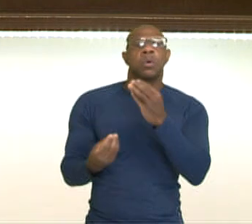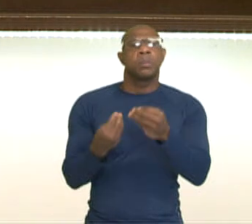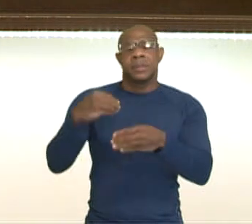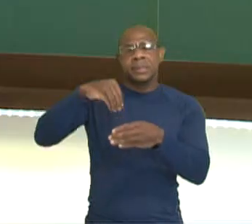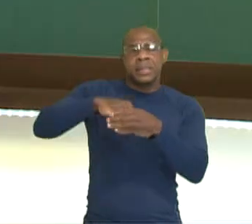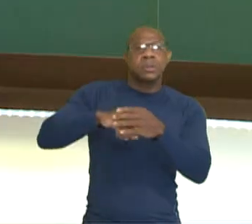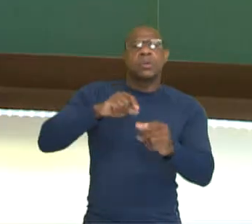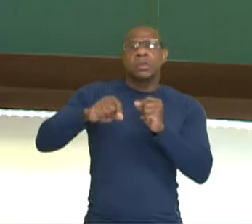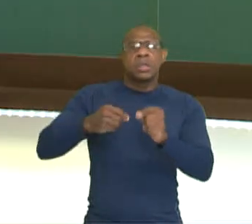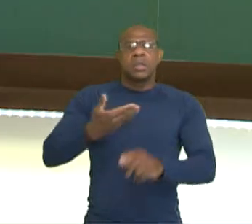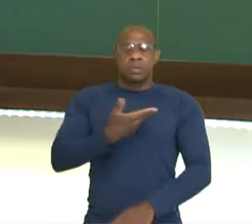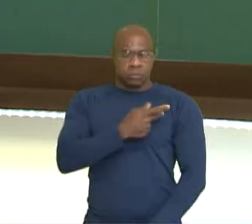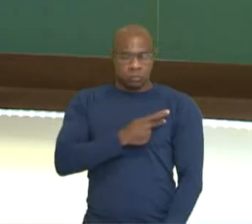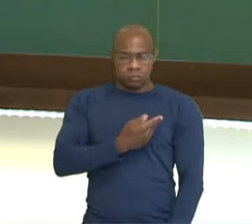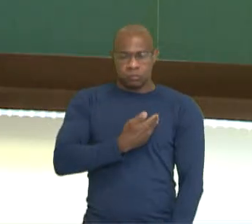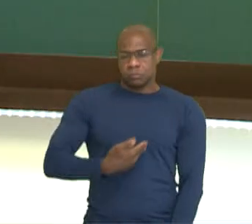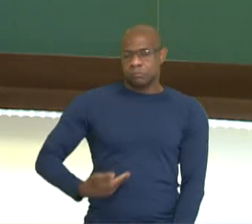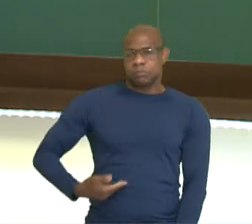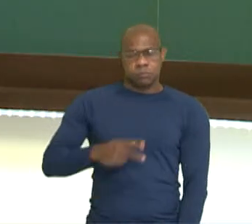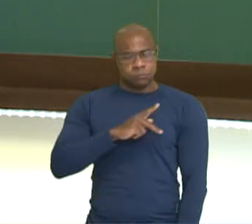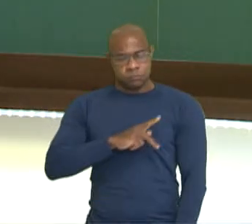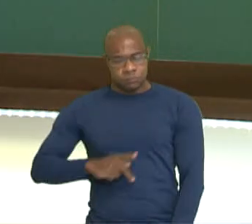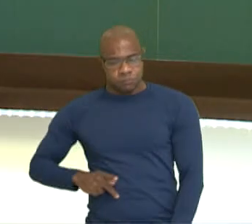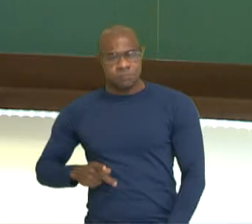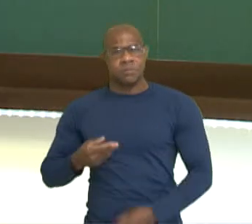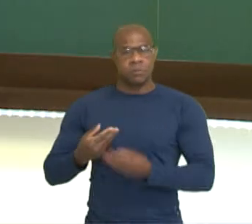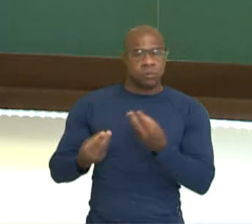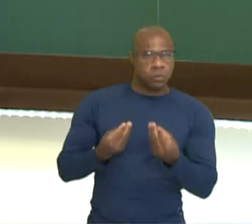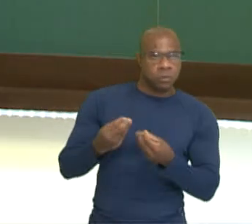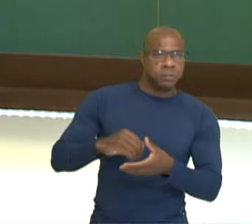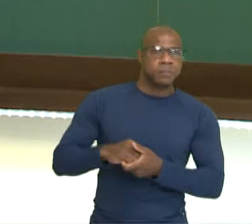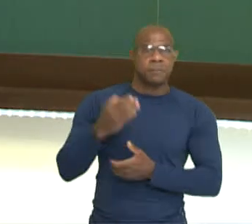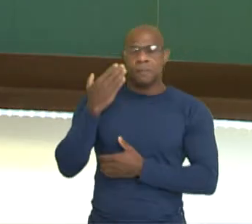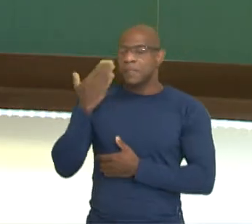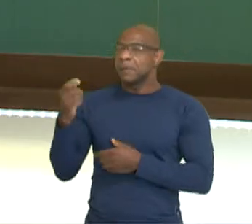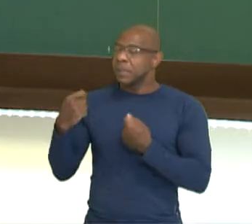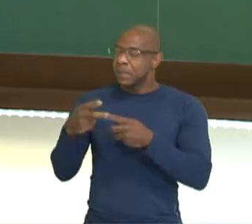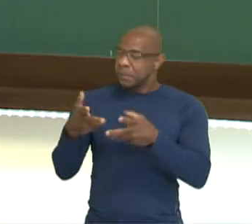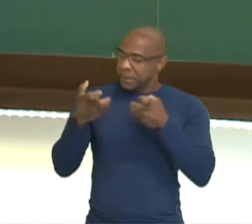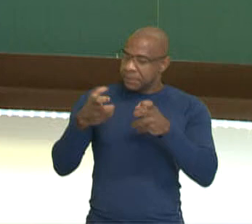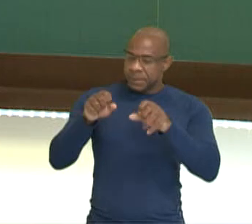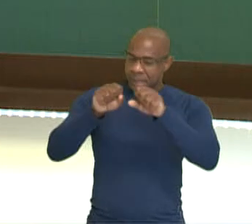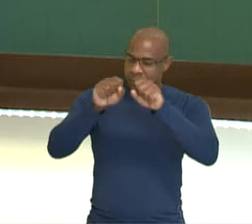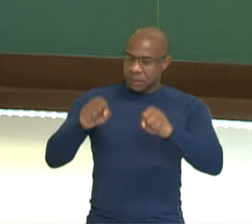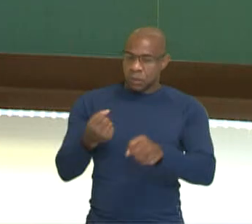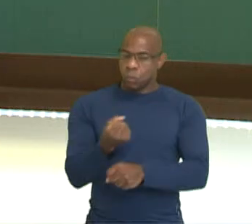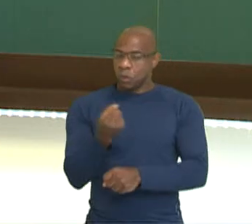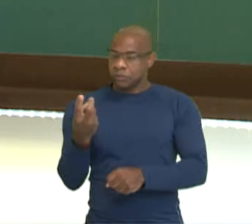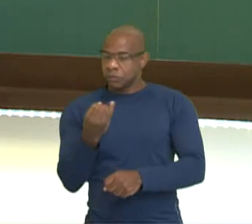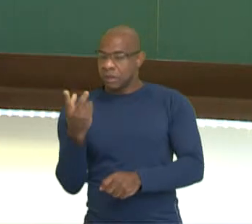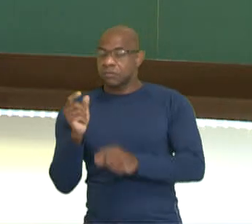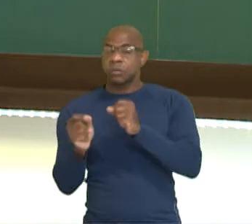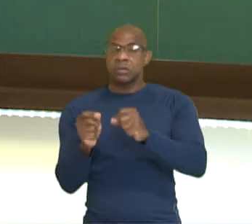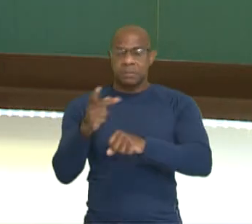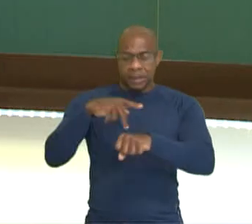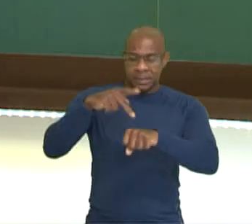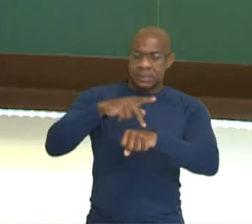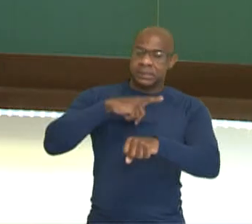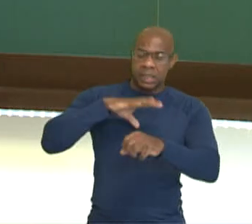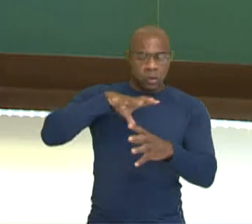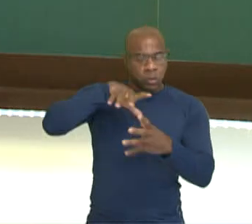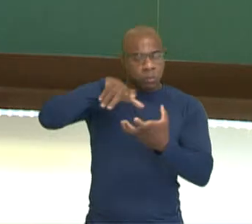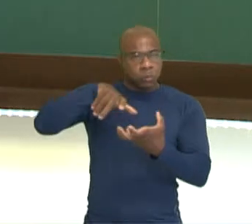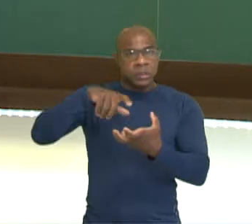função governamental. Para isso, obviamente, temos que analisar a sistemática da quantidade de países que existem no mundo e